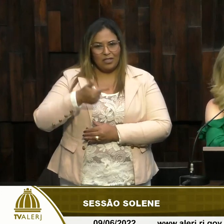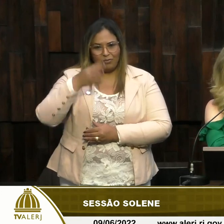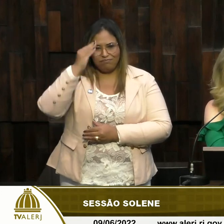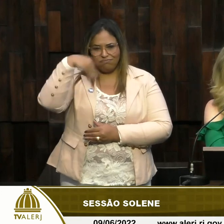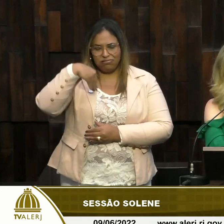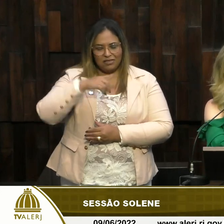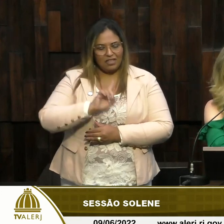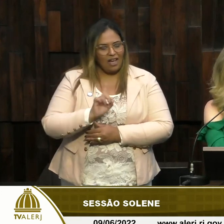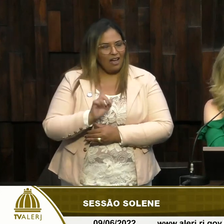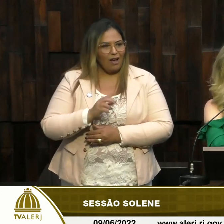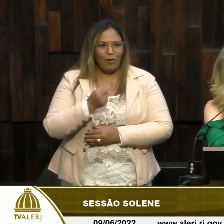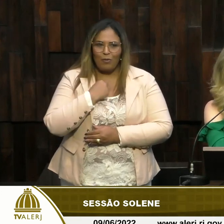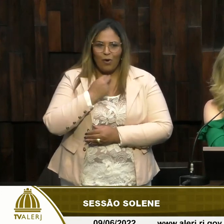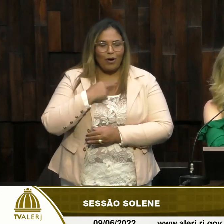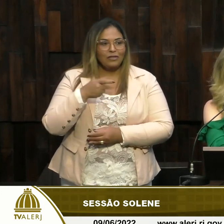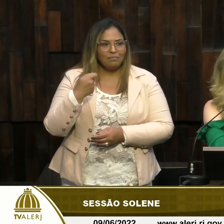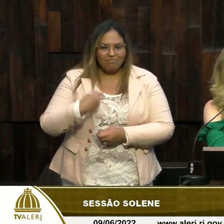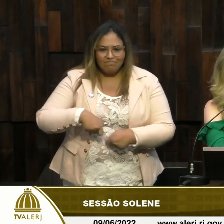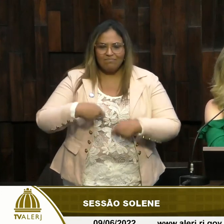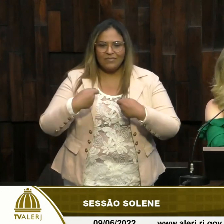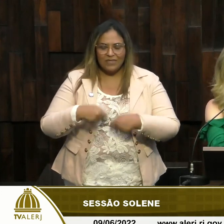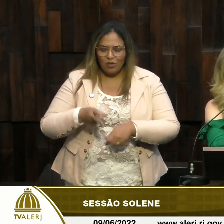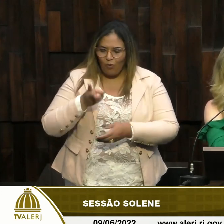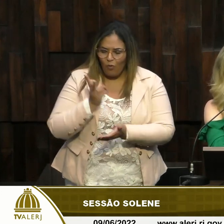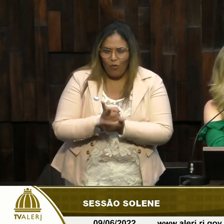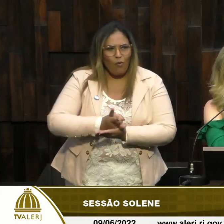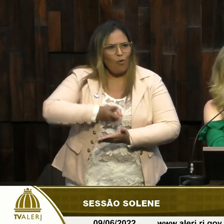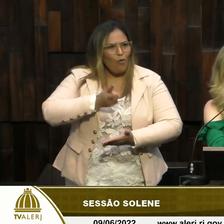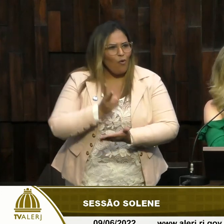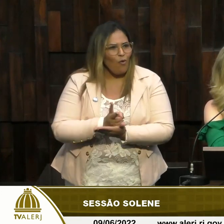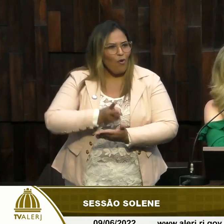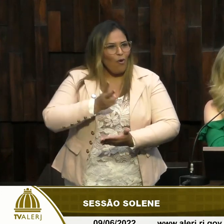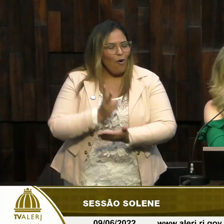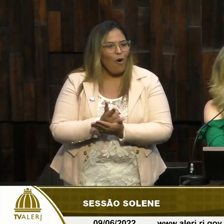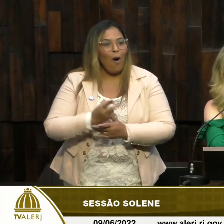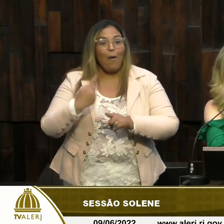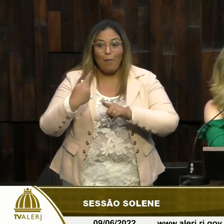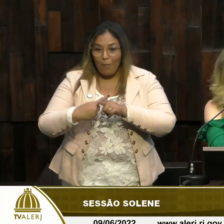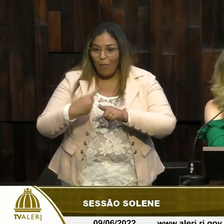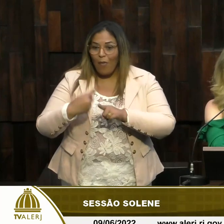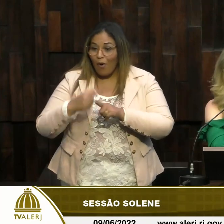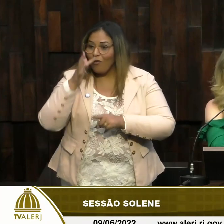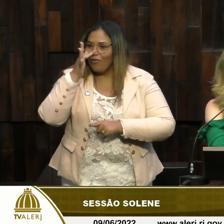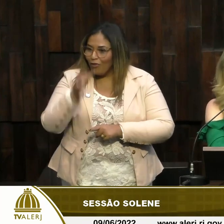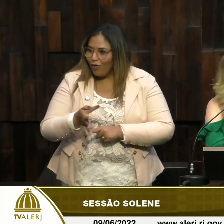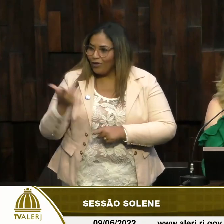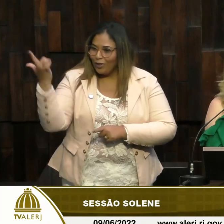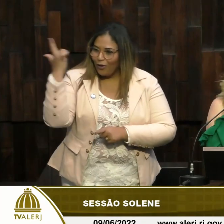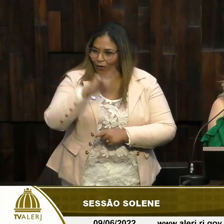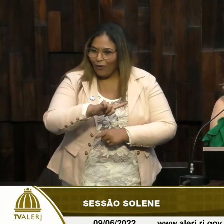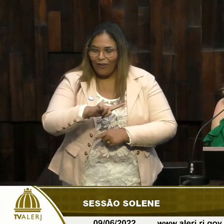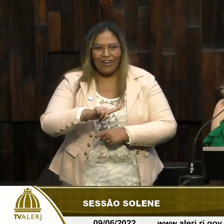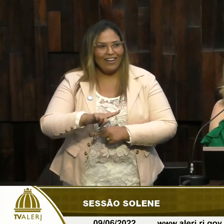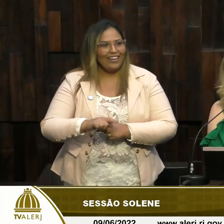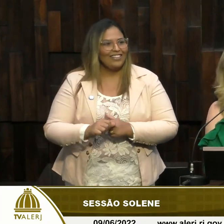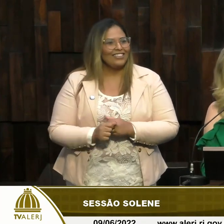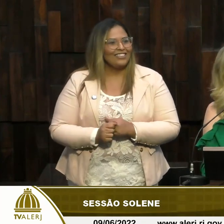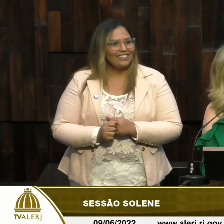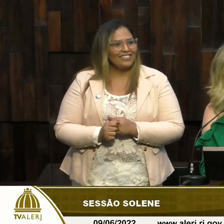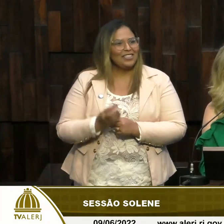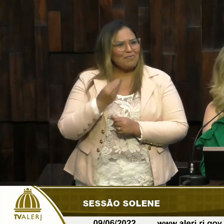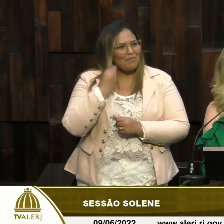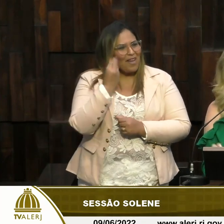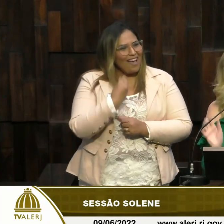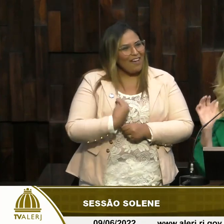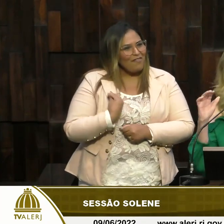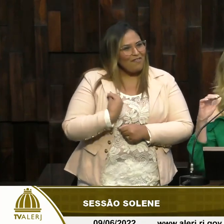que continuar batendo naquela porta, porque um dia a porta vai se abrir, né? Então, essas são as experiências